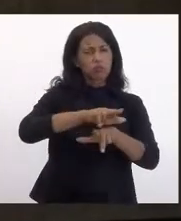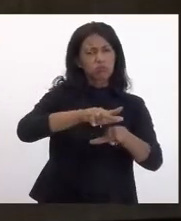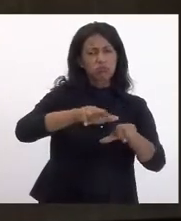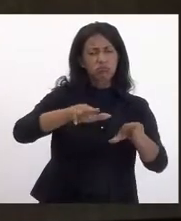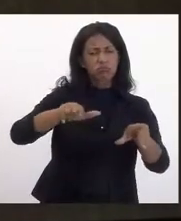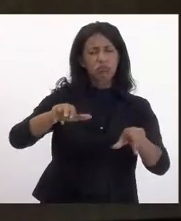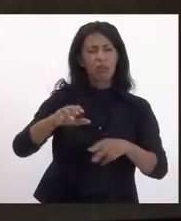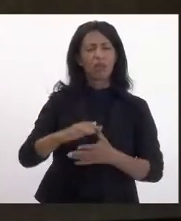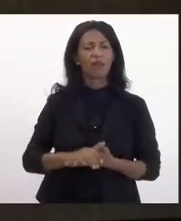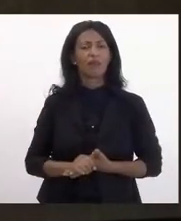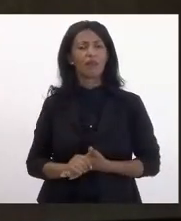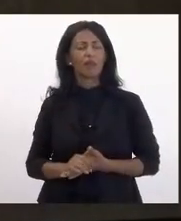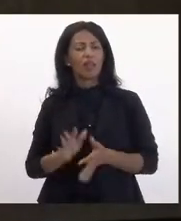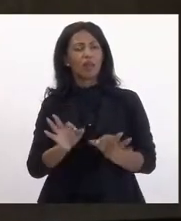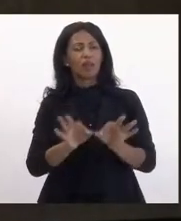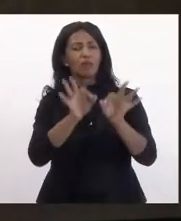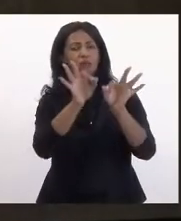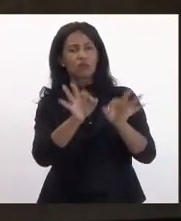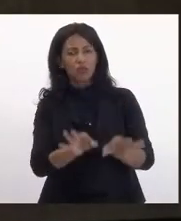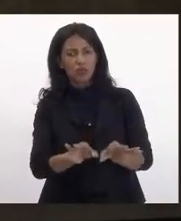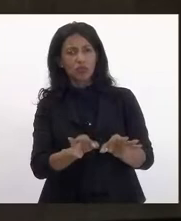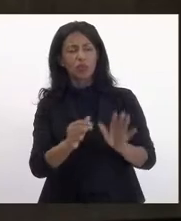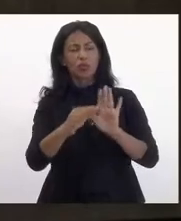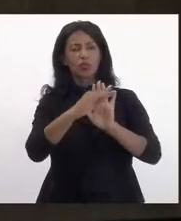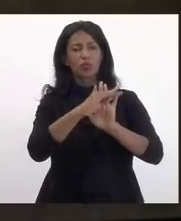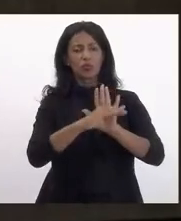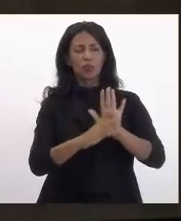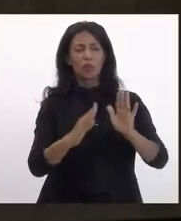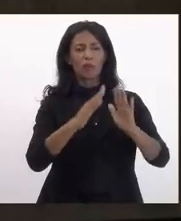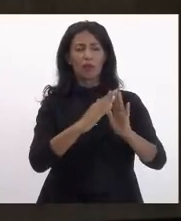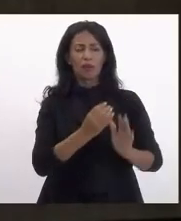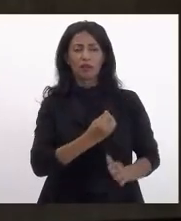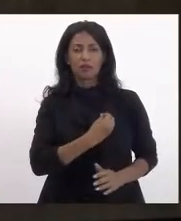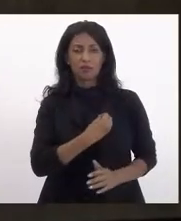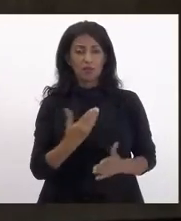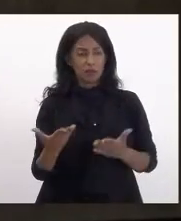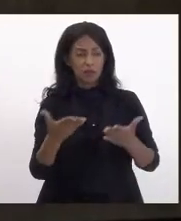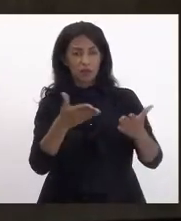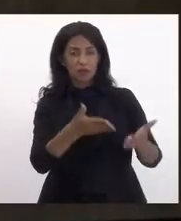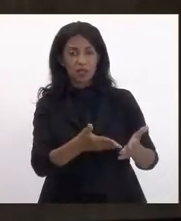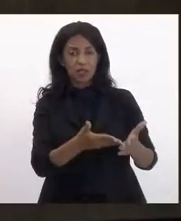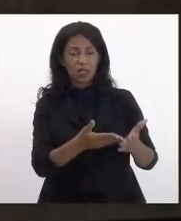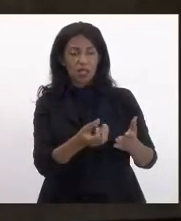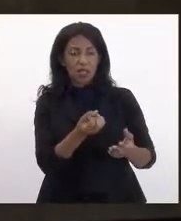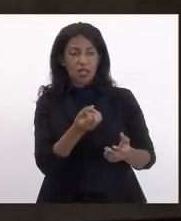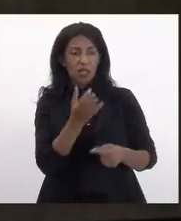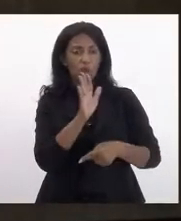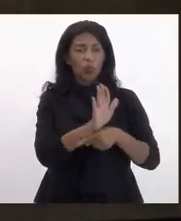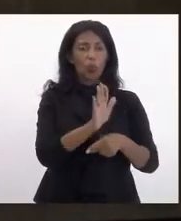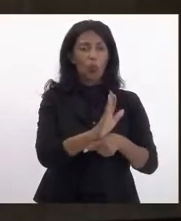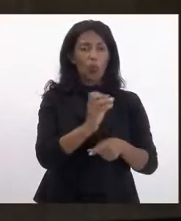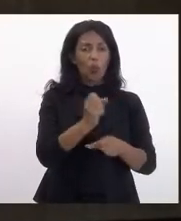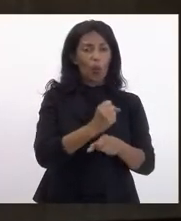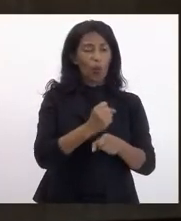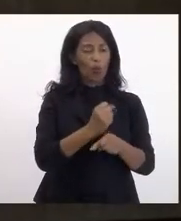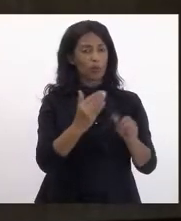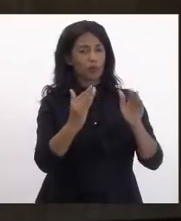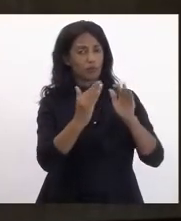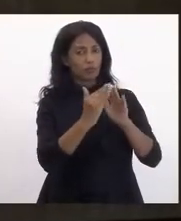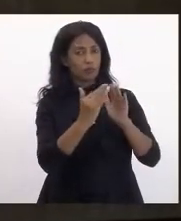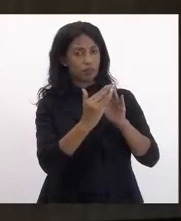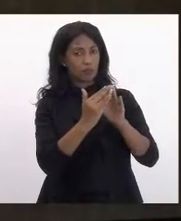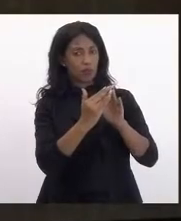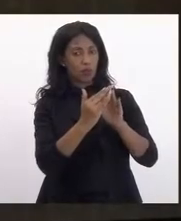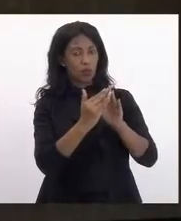vertente entidades era justamente a vertente do programa Minha Casa Minha Vida, que favorecia a construção de habitações